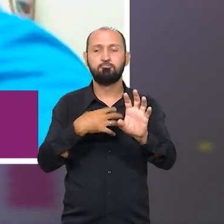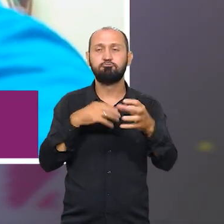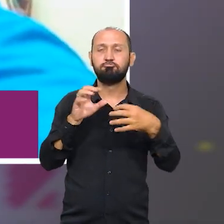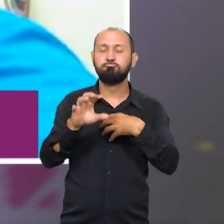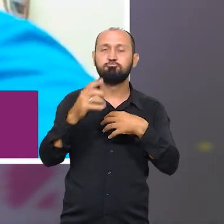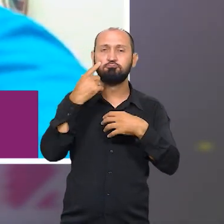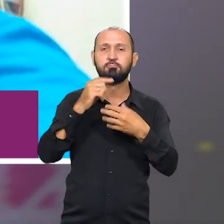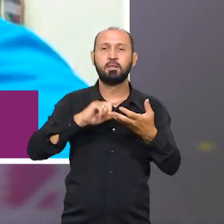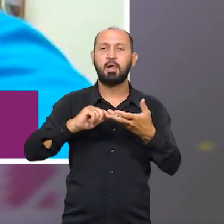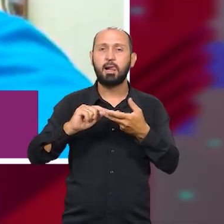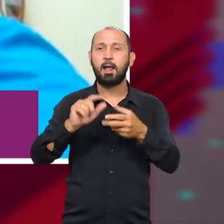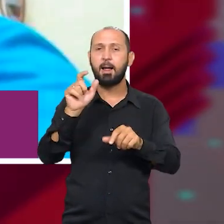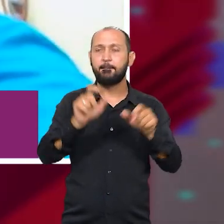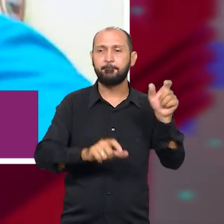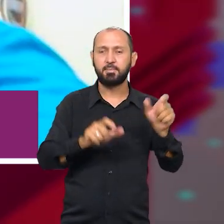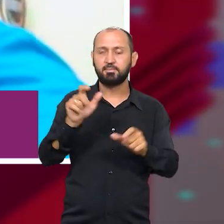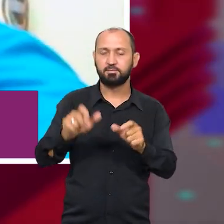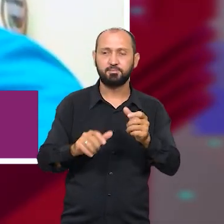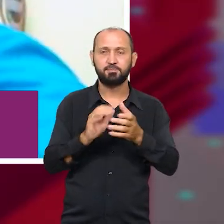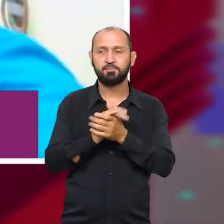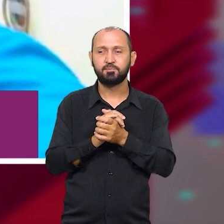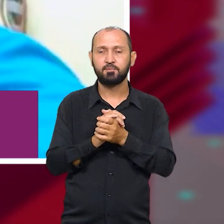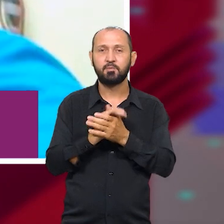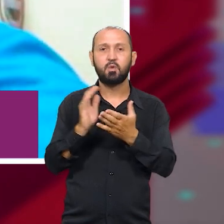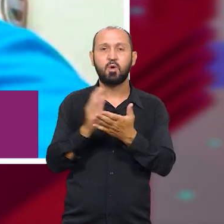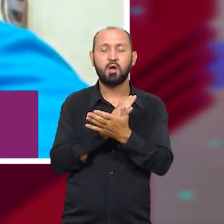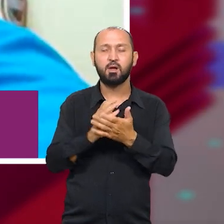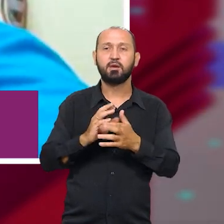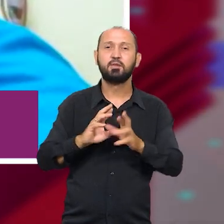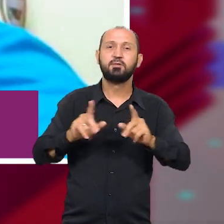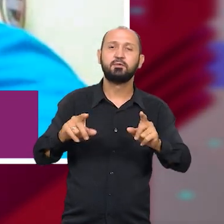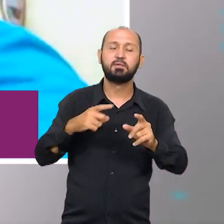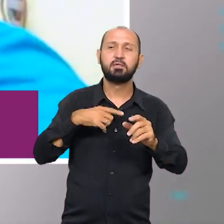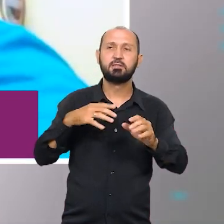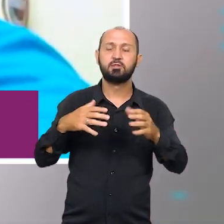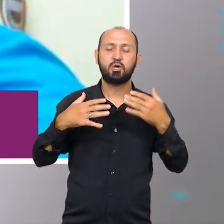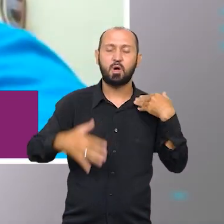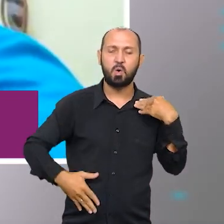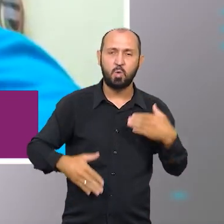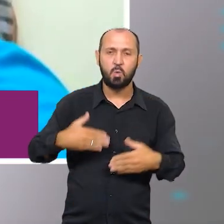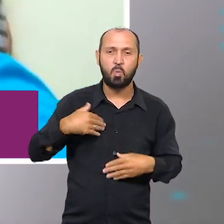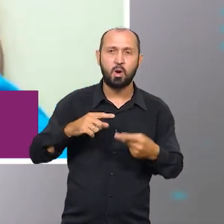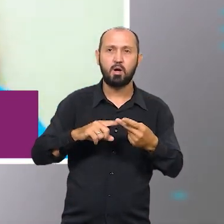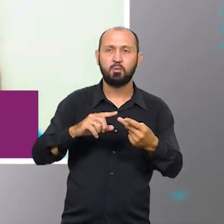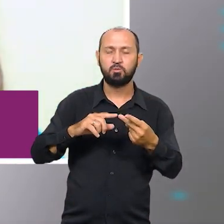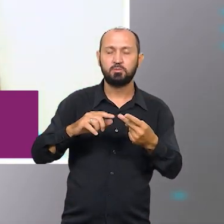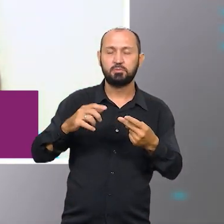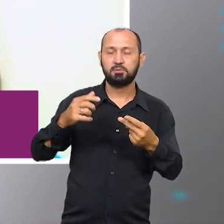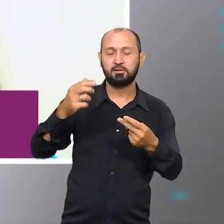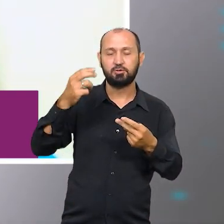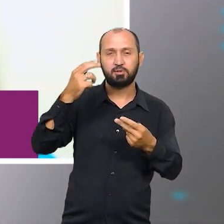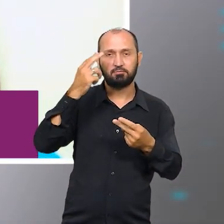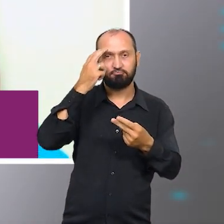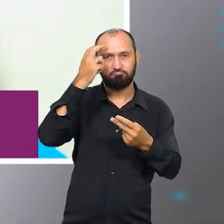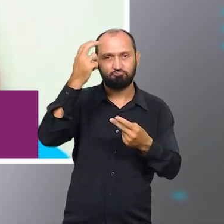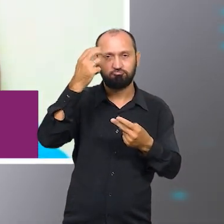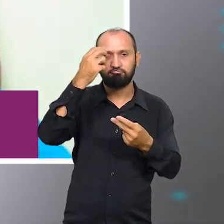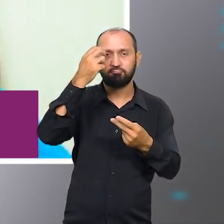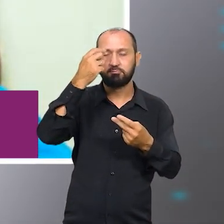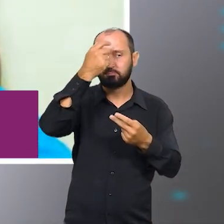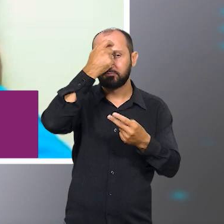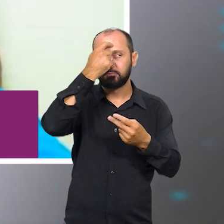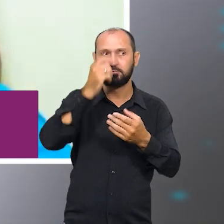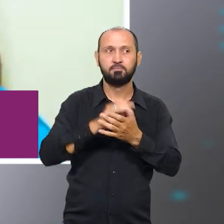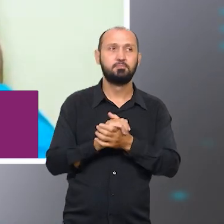toda pessoa com alguma diferença, seja ela física, seja ela intelectual, o que for, né? Tornar